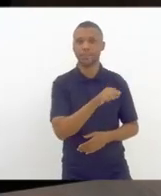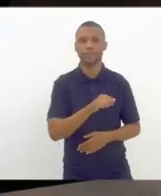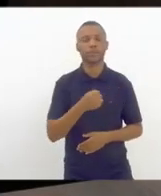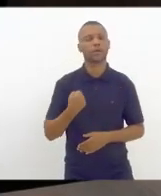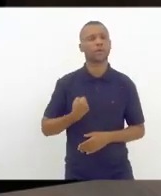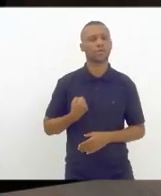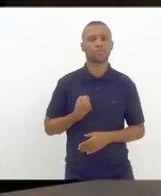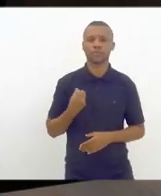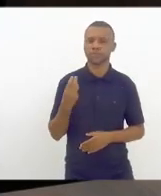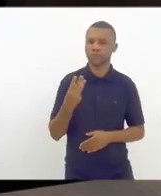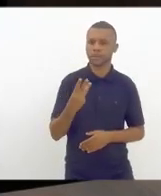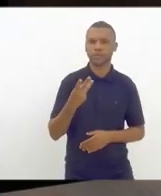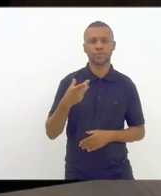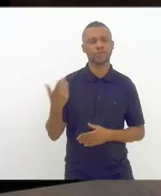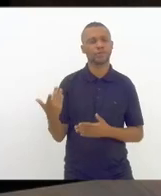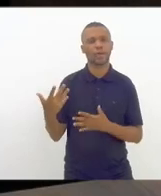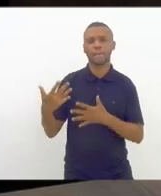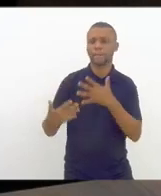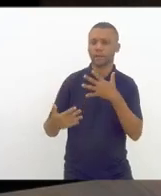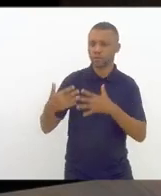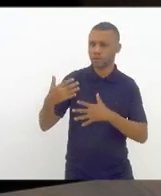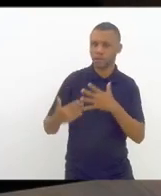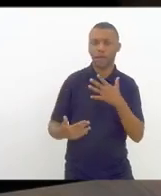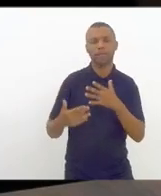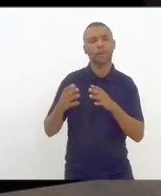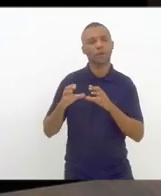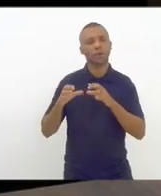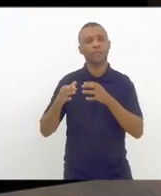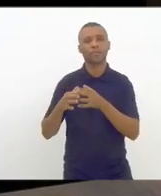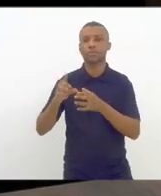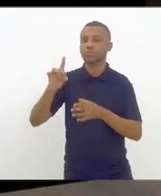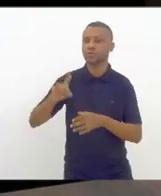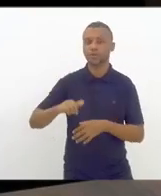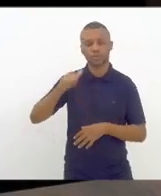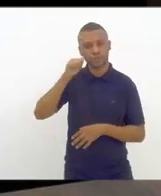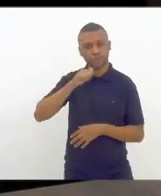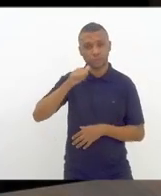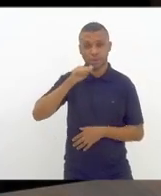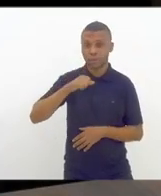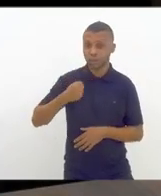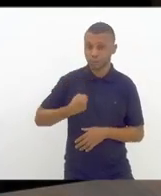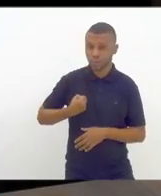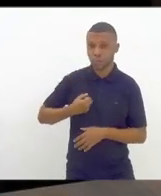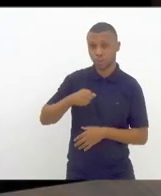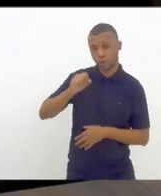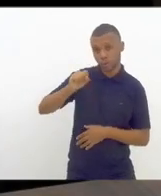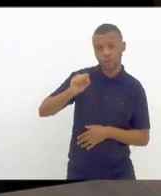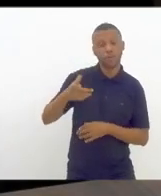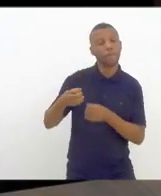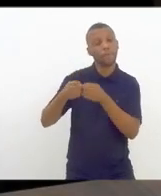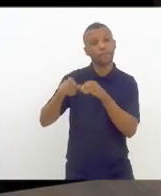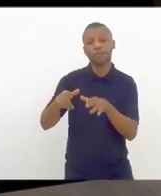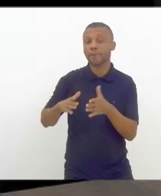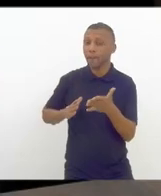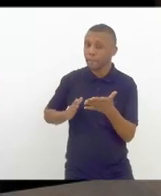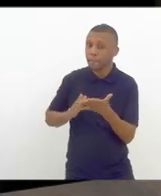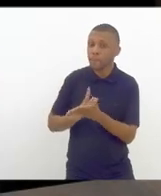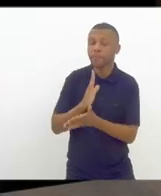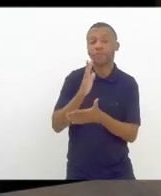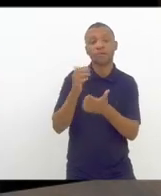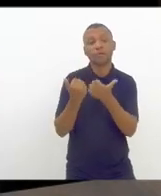aprovação da emenda da Comissão de Direitos da Mulher, número 8, prejudicada pela aprovação com